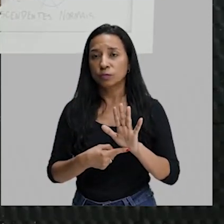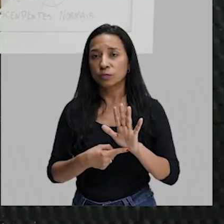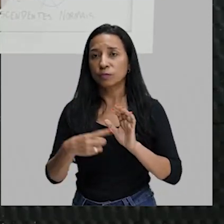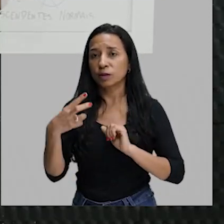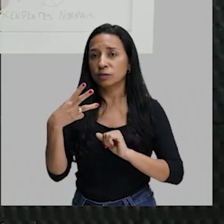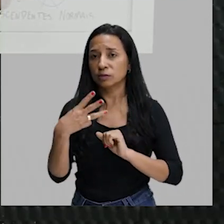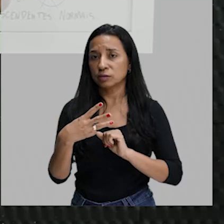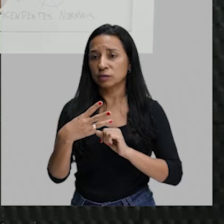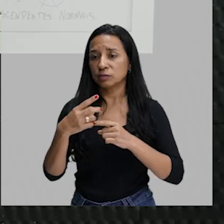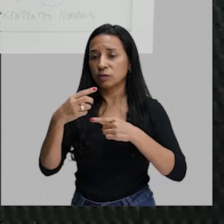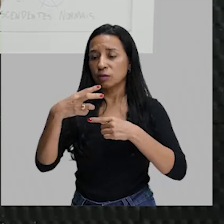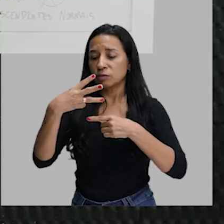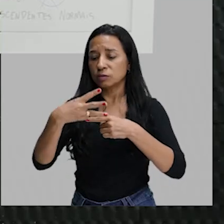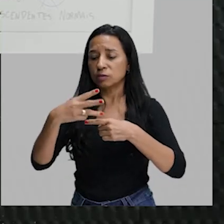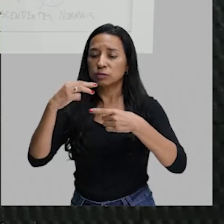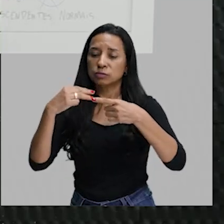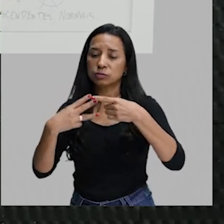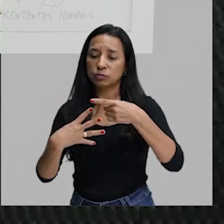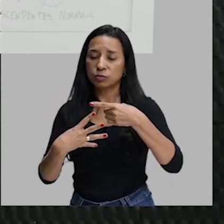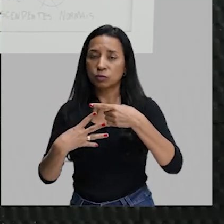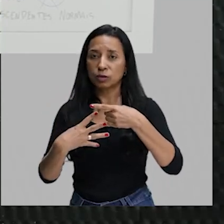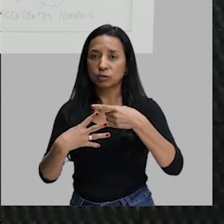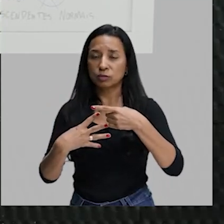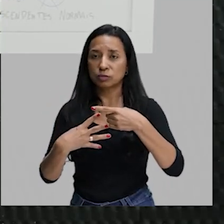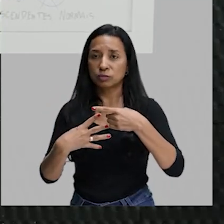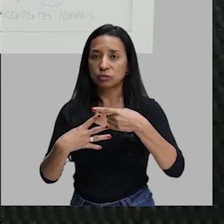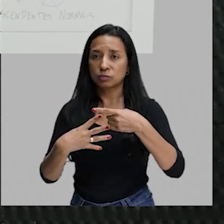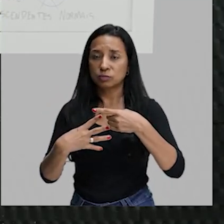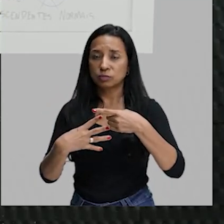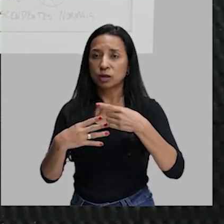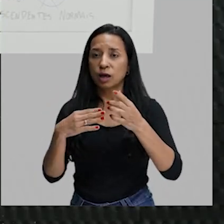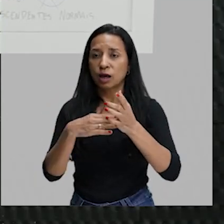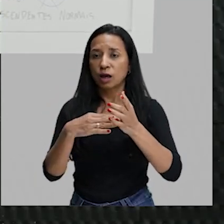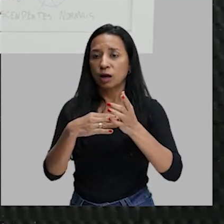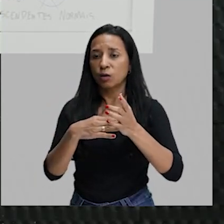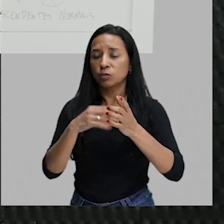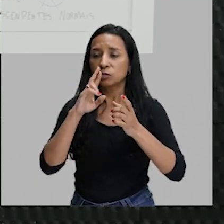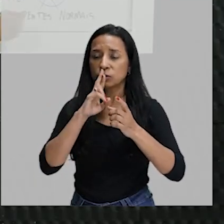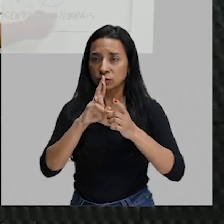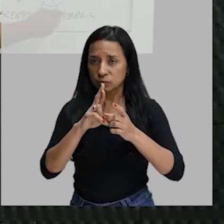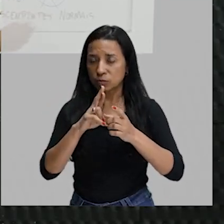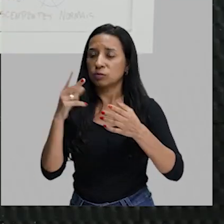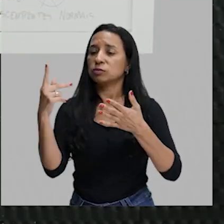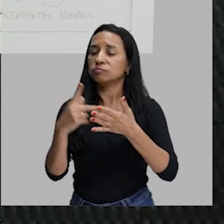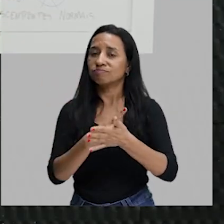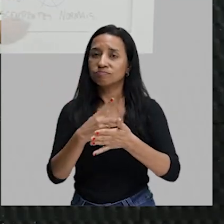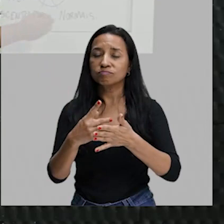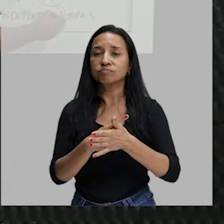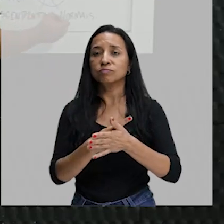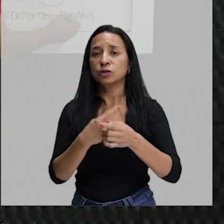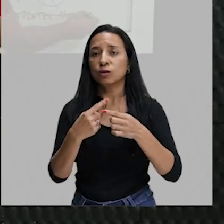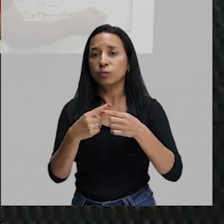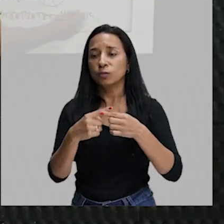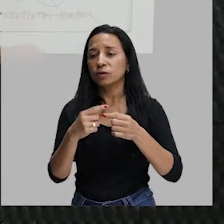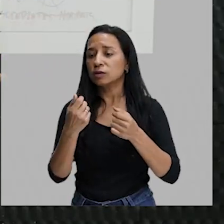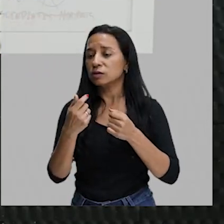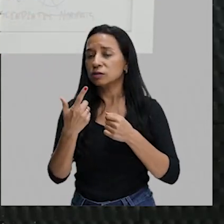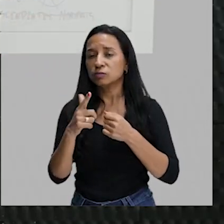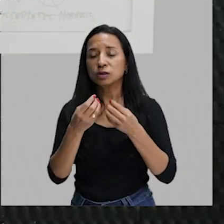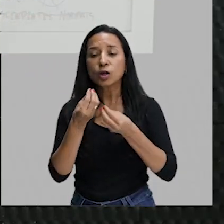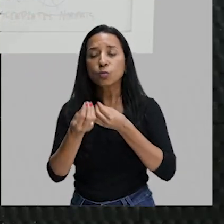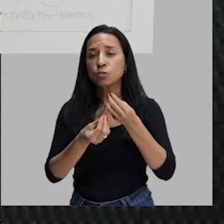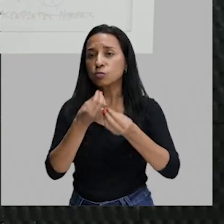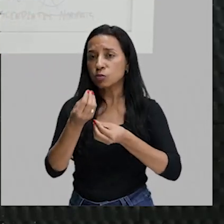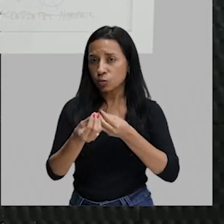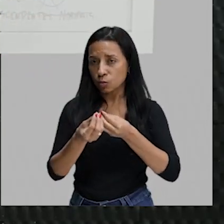3/4. Então, a última afirmativa está errada. porque ele não tem probabilidade nula, ele